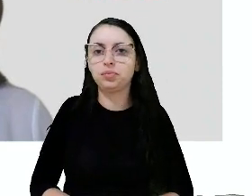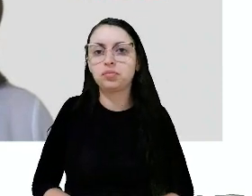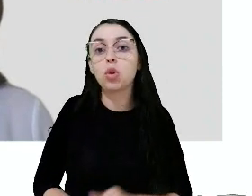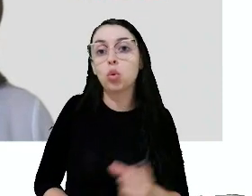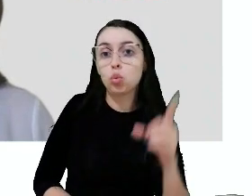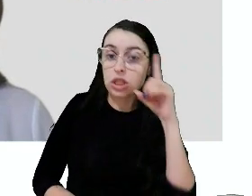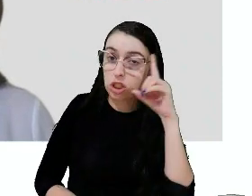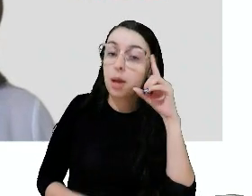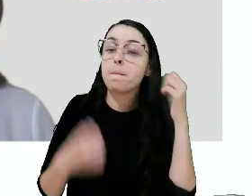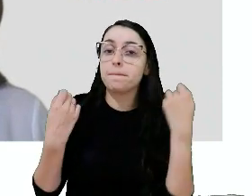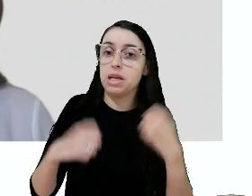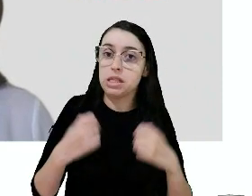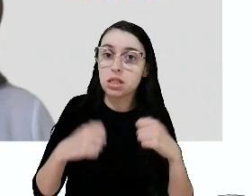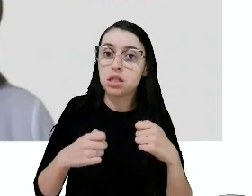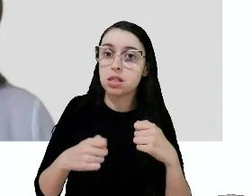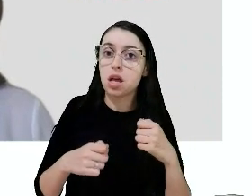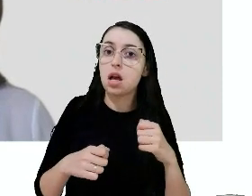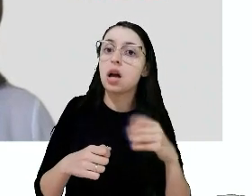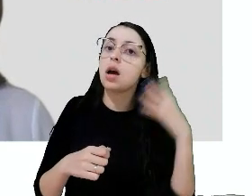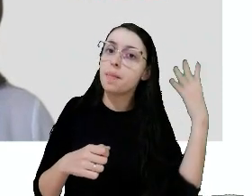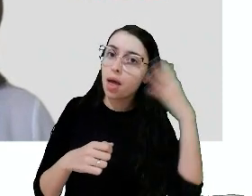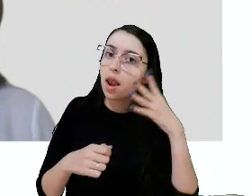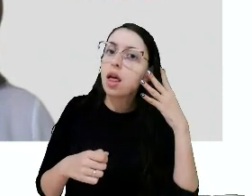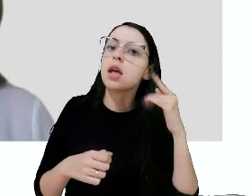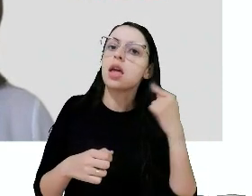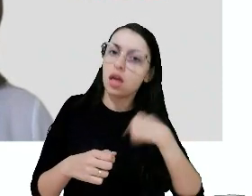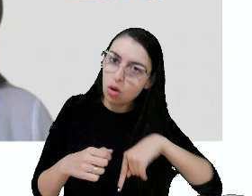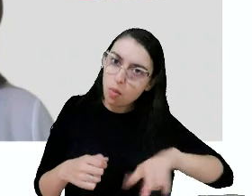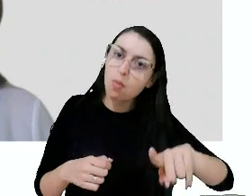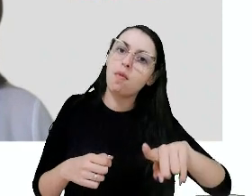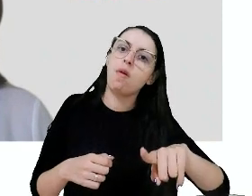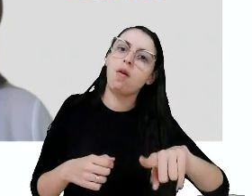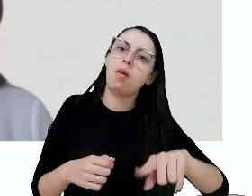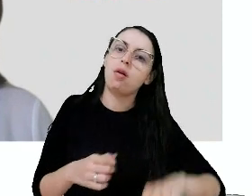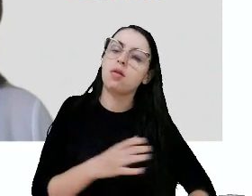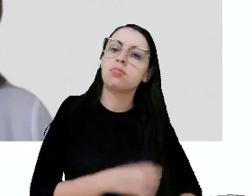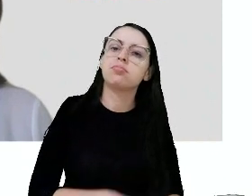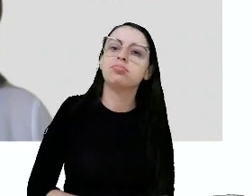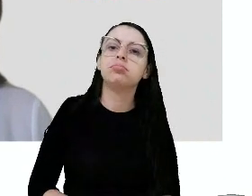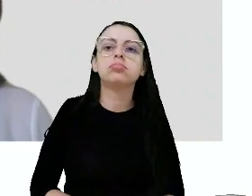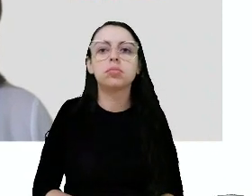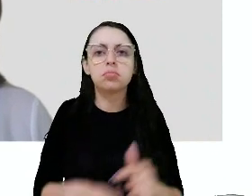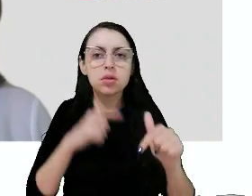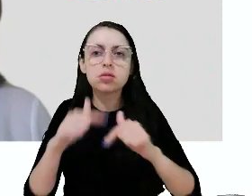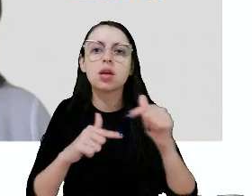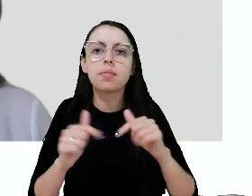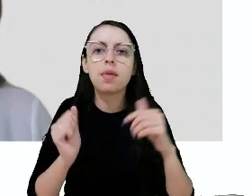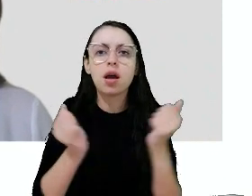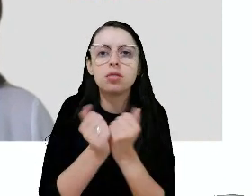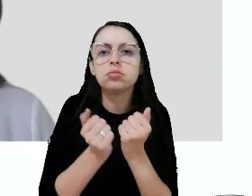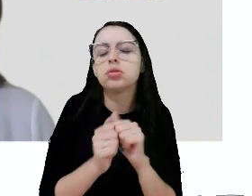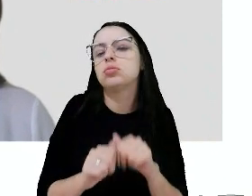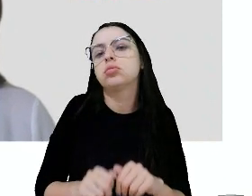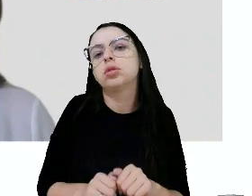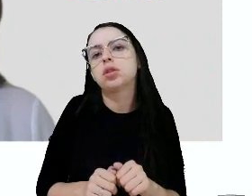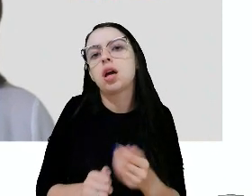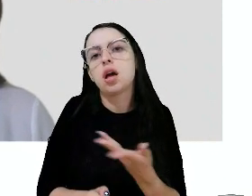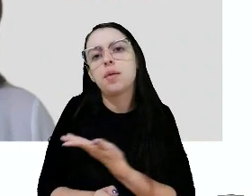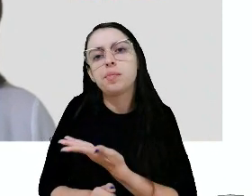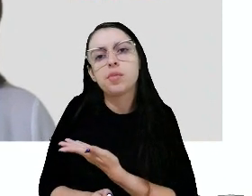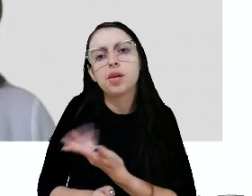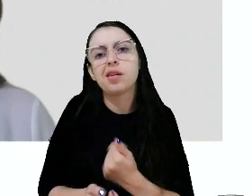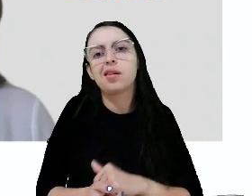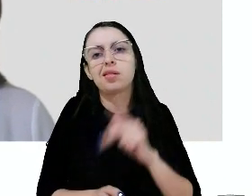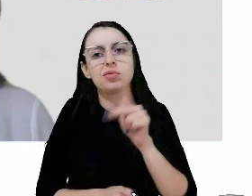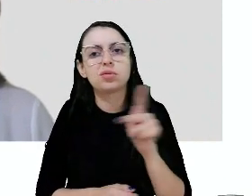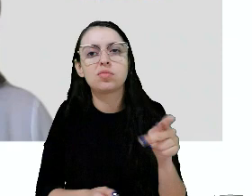que algum dia que vocês precisem a mim novamente, e eu diga que não posso, que a minha equipe, não é? Pessoas, desde